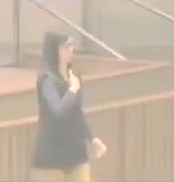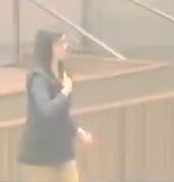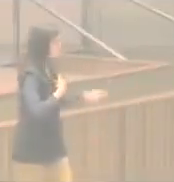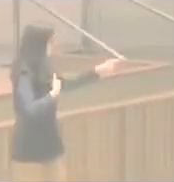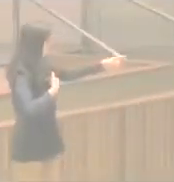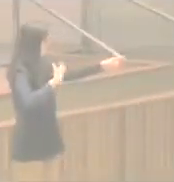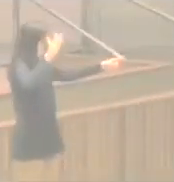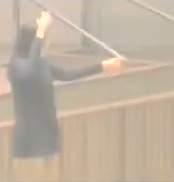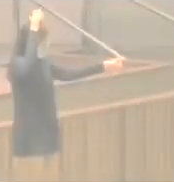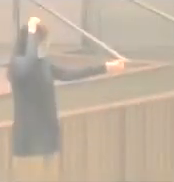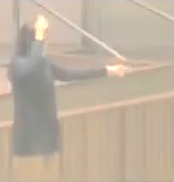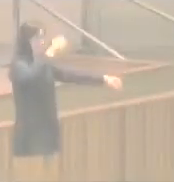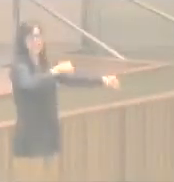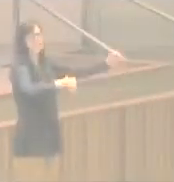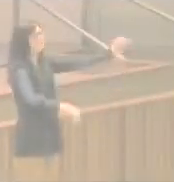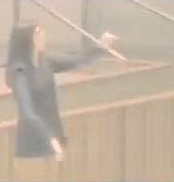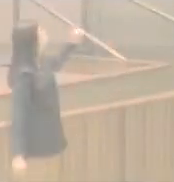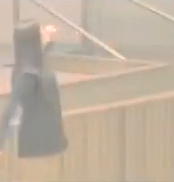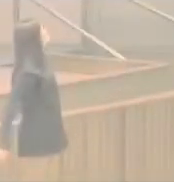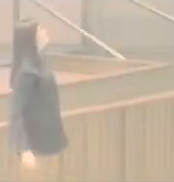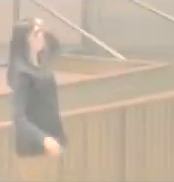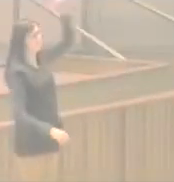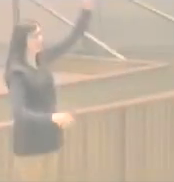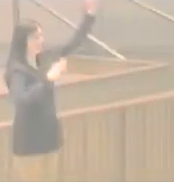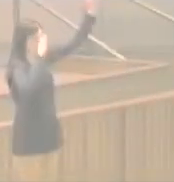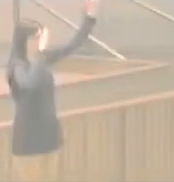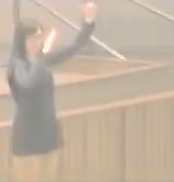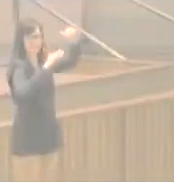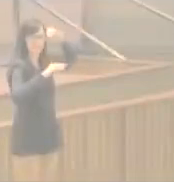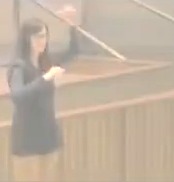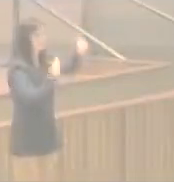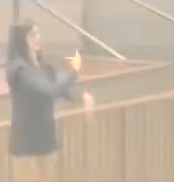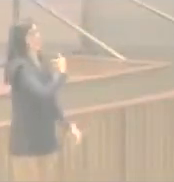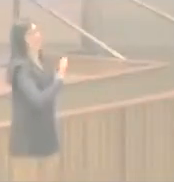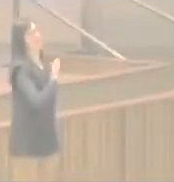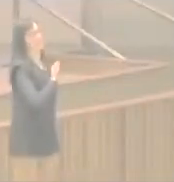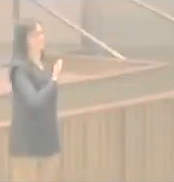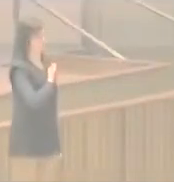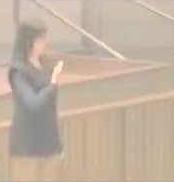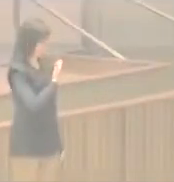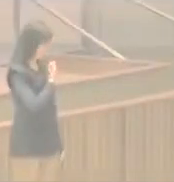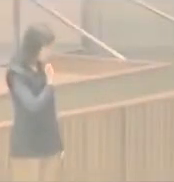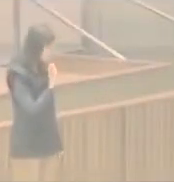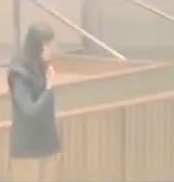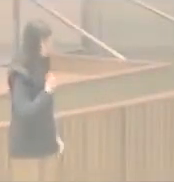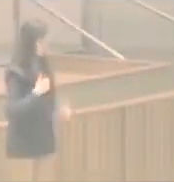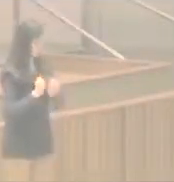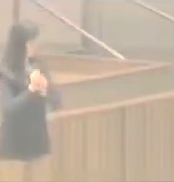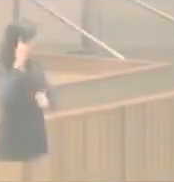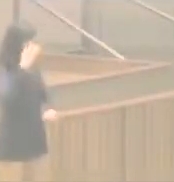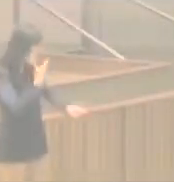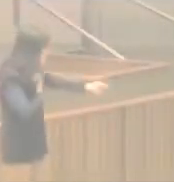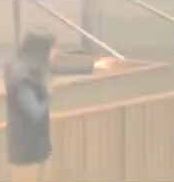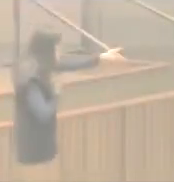homem mais poderoso do mundo, ele é meu amigo, eu já frequento a corte dele.